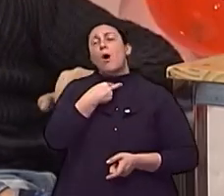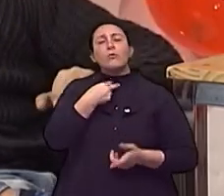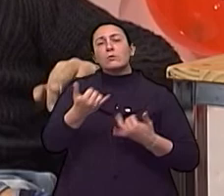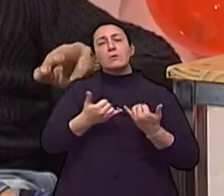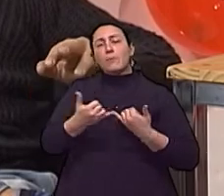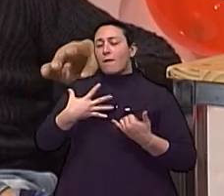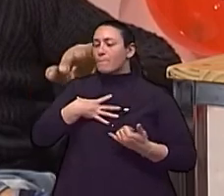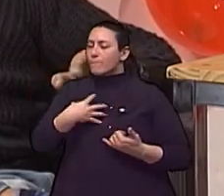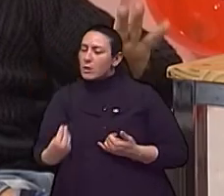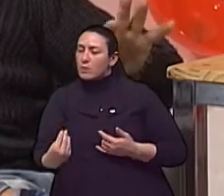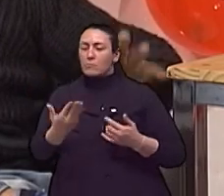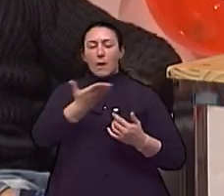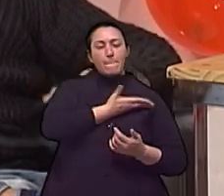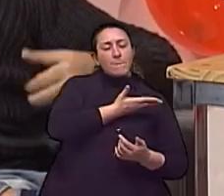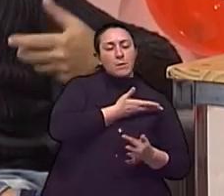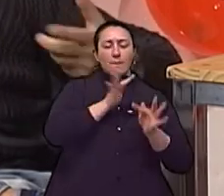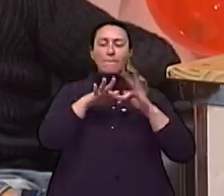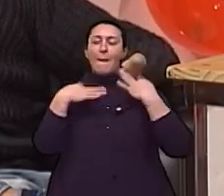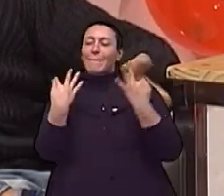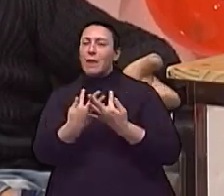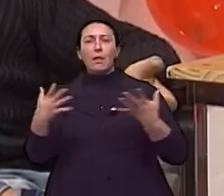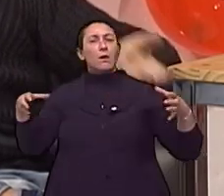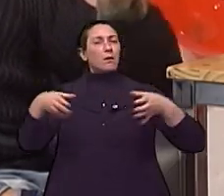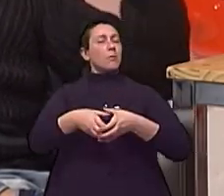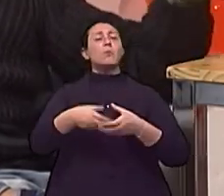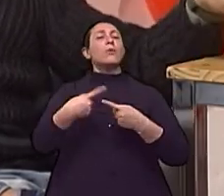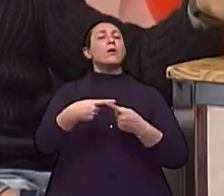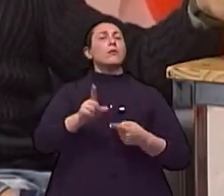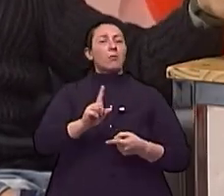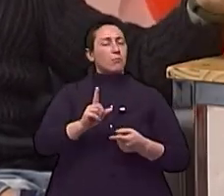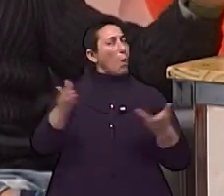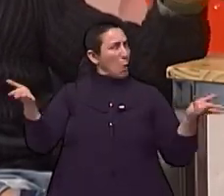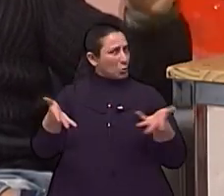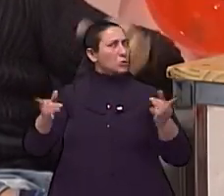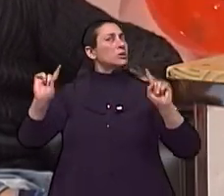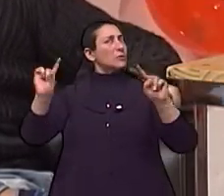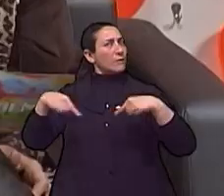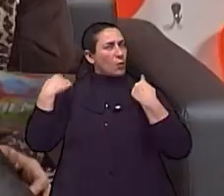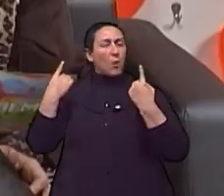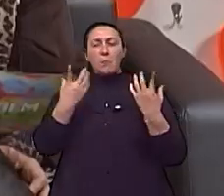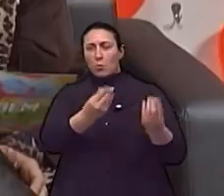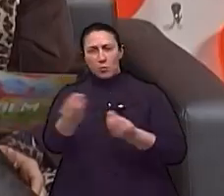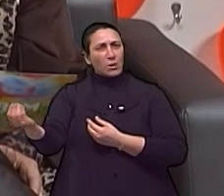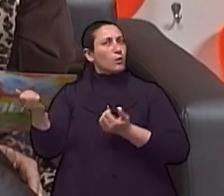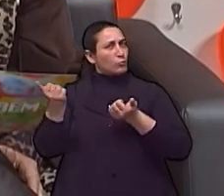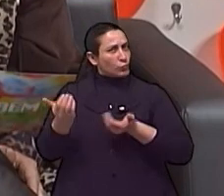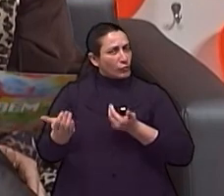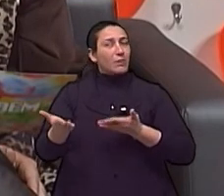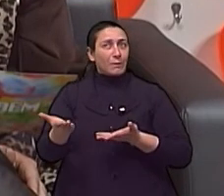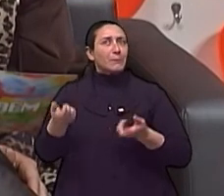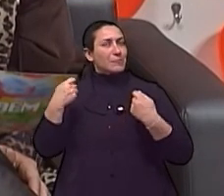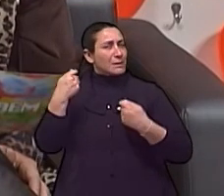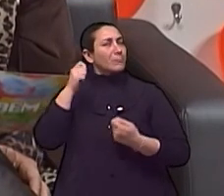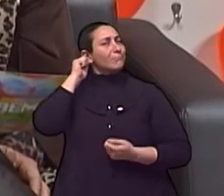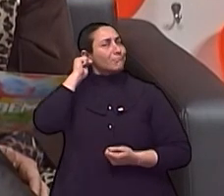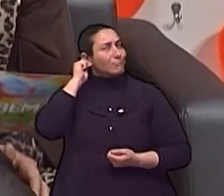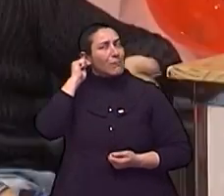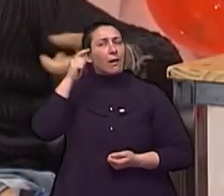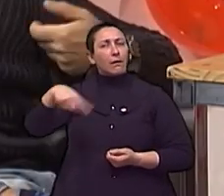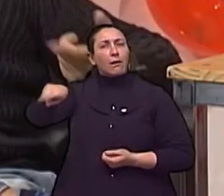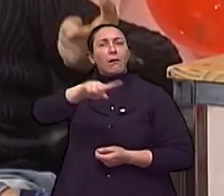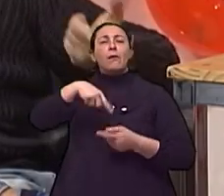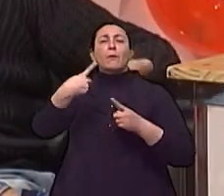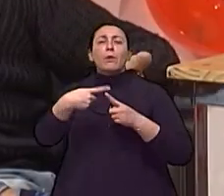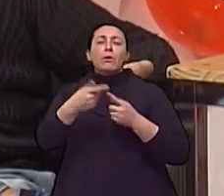filho os amigos né hoje a isso é um Desafio acho que a juventude também aí a gente dá aquele puxão de orelha